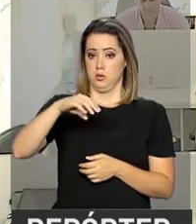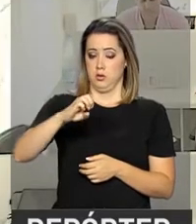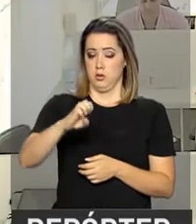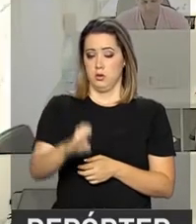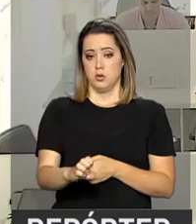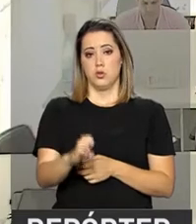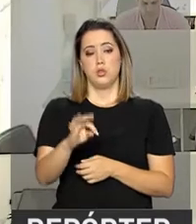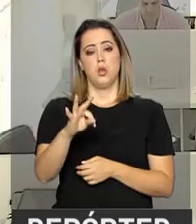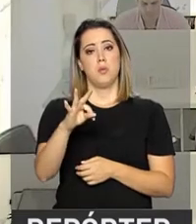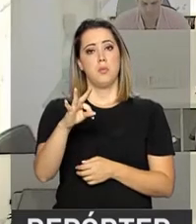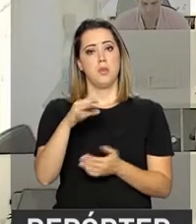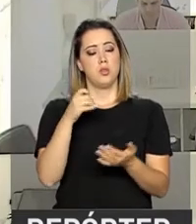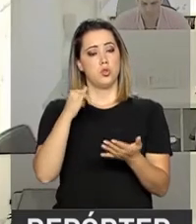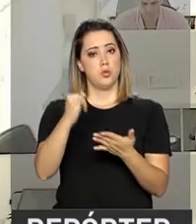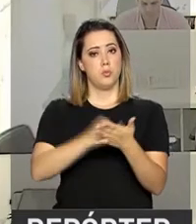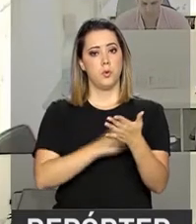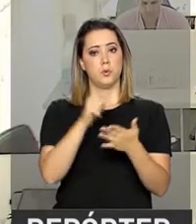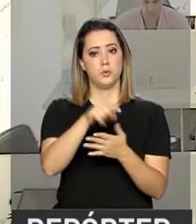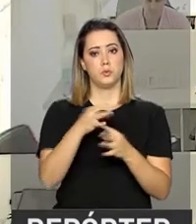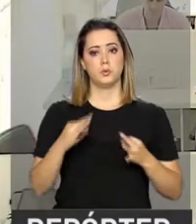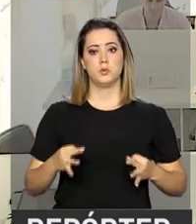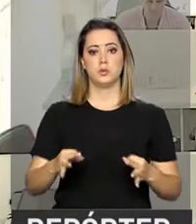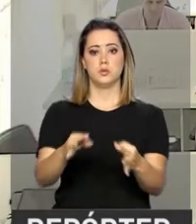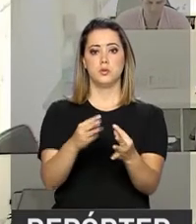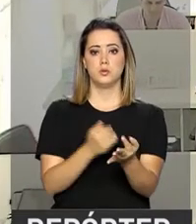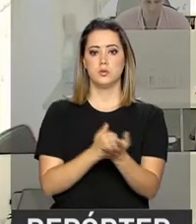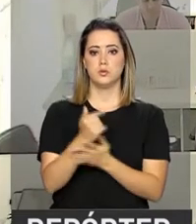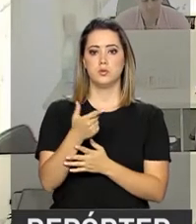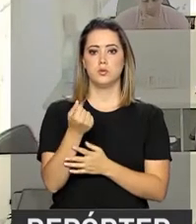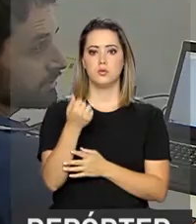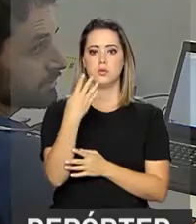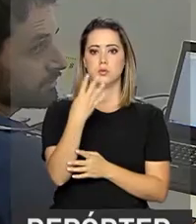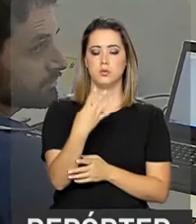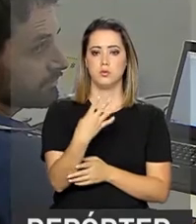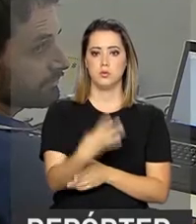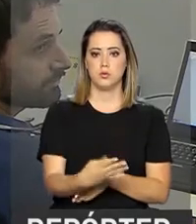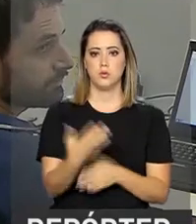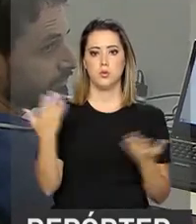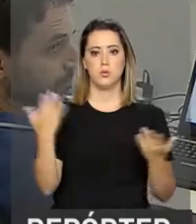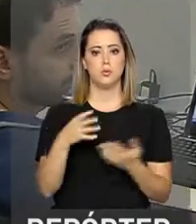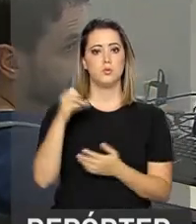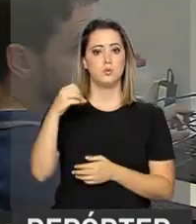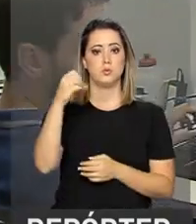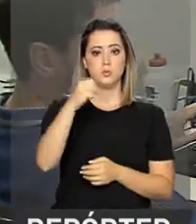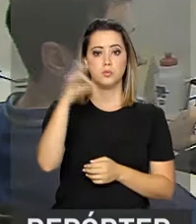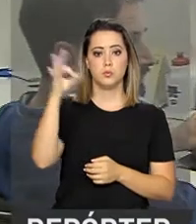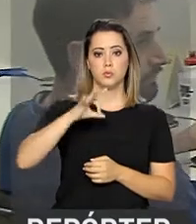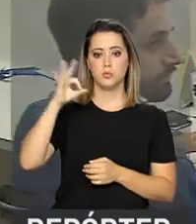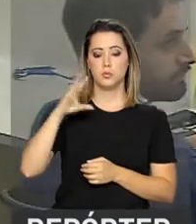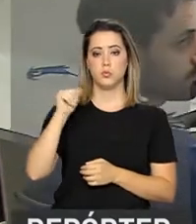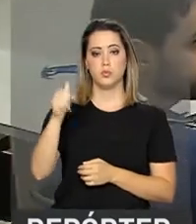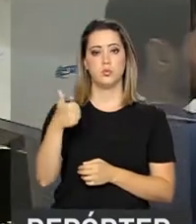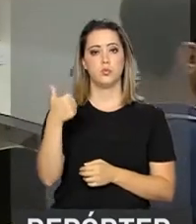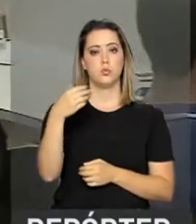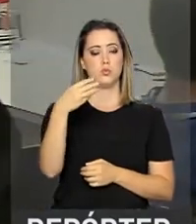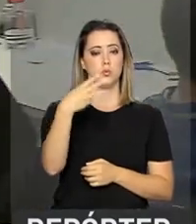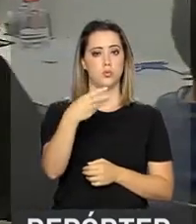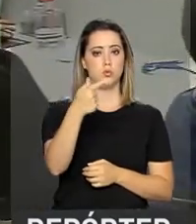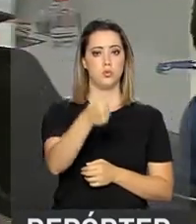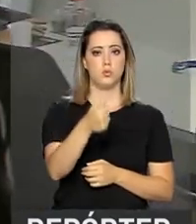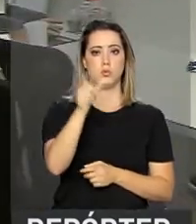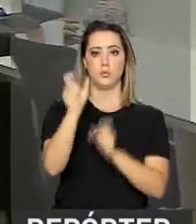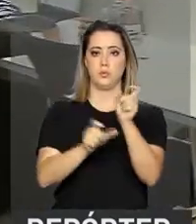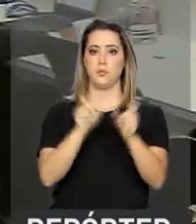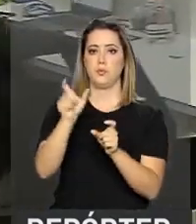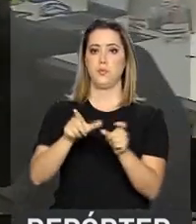de tecnologia em Brasília aderiu ao programa em 2014. Hoje, 99% dos 137